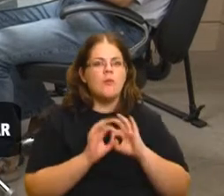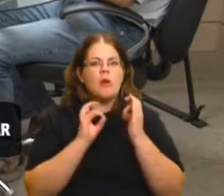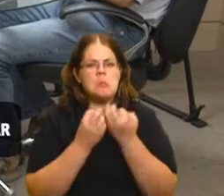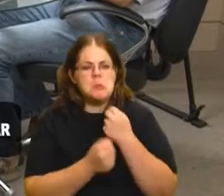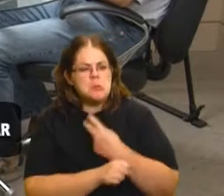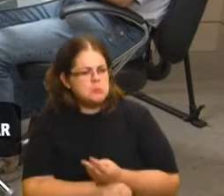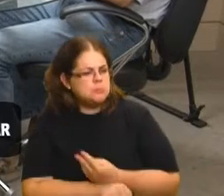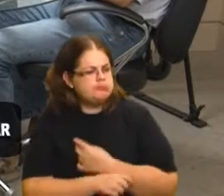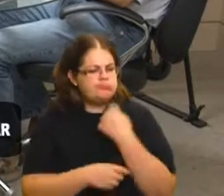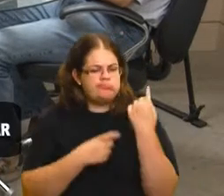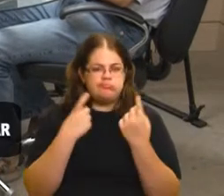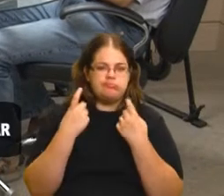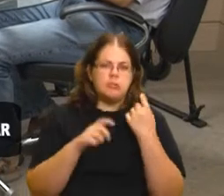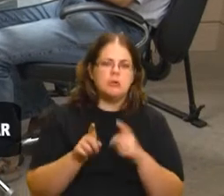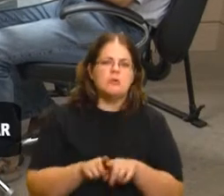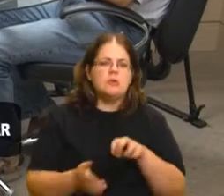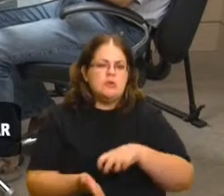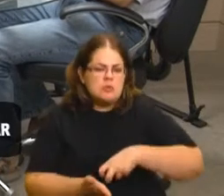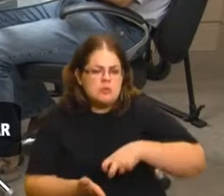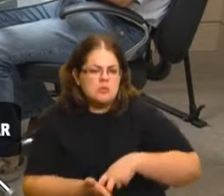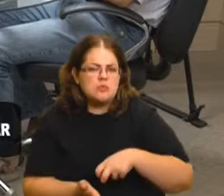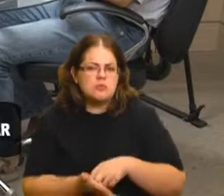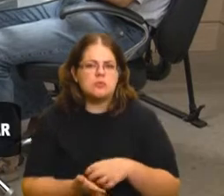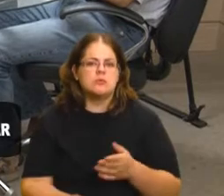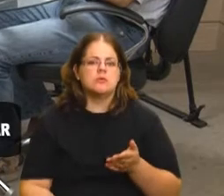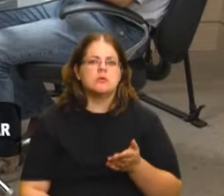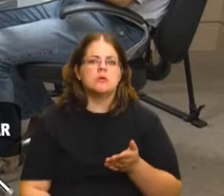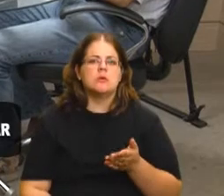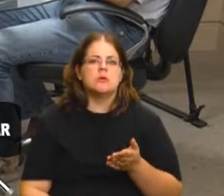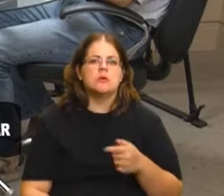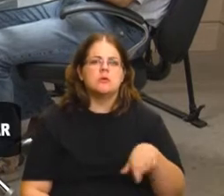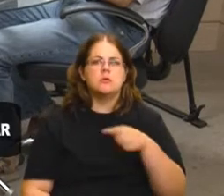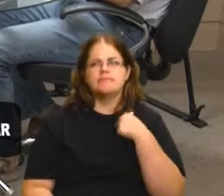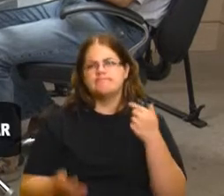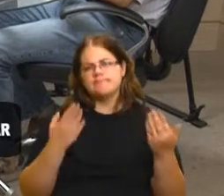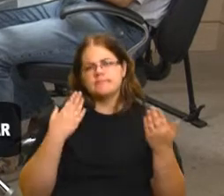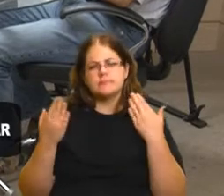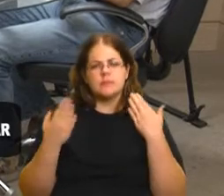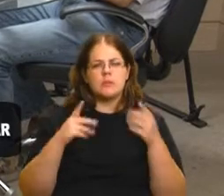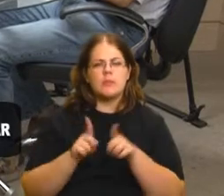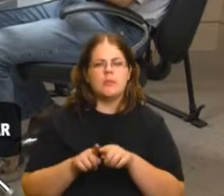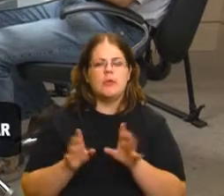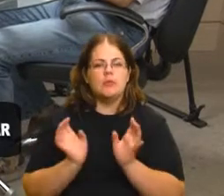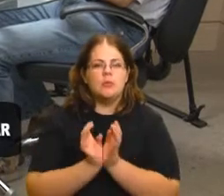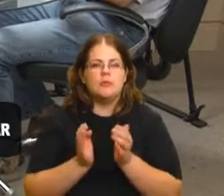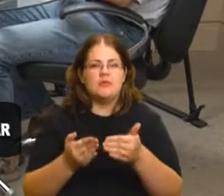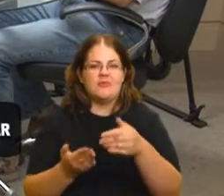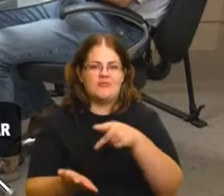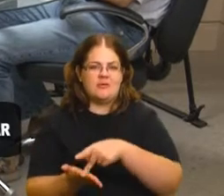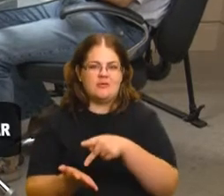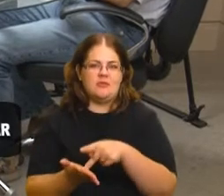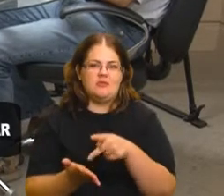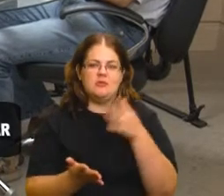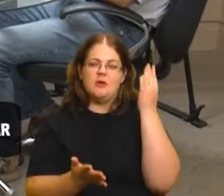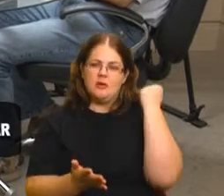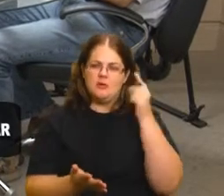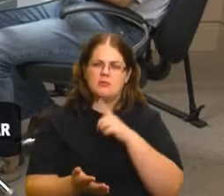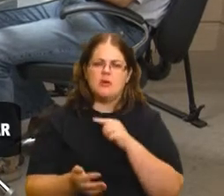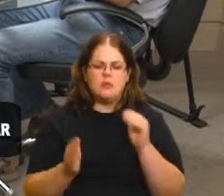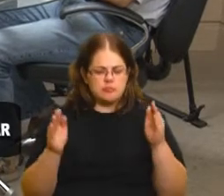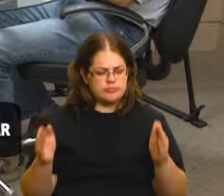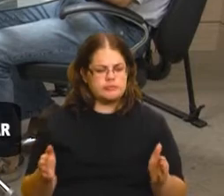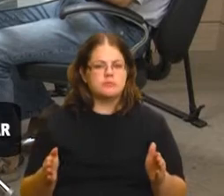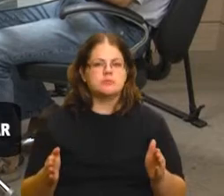mas durante o Médici, em virtude dos exílios, das torturas, que se busca muitas respostas, até pela própria Comissão da Verdade, foi nesse período. Foi.